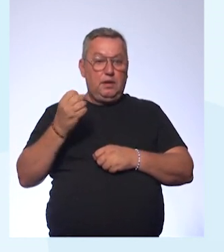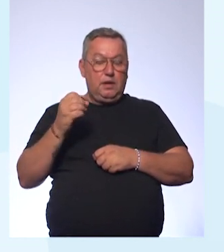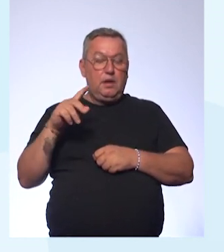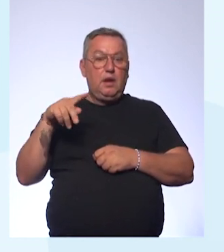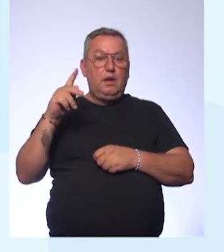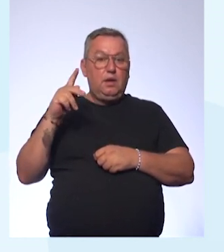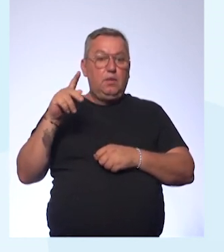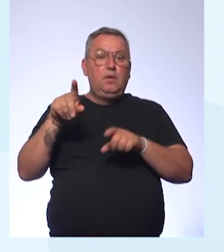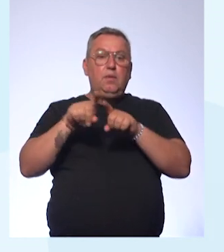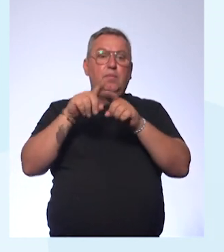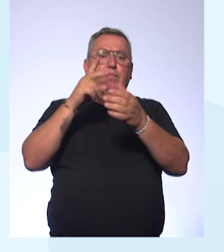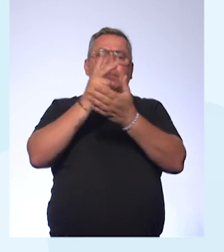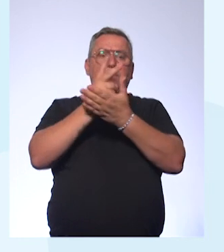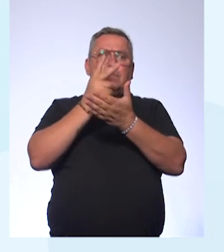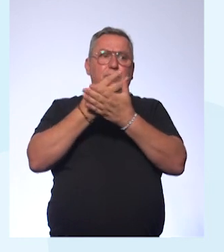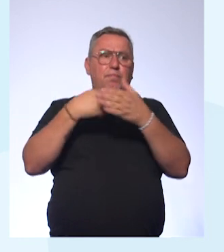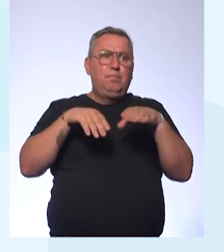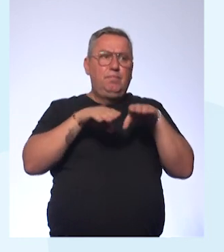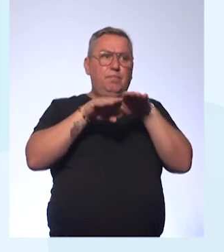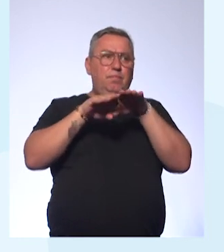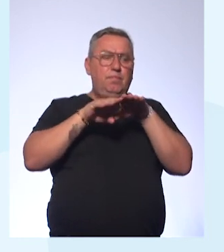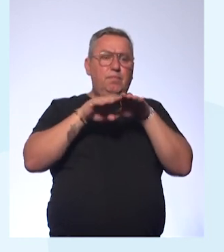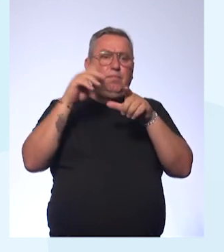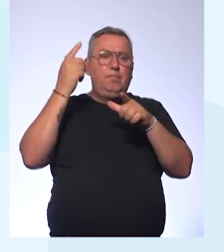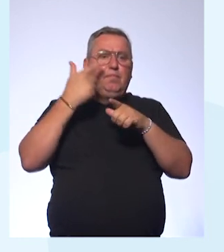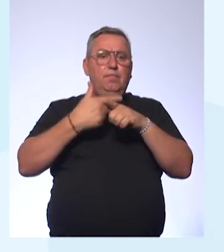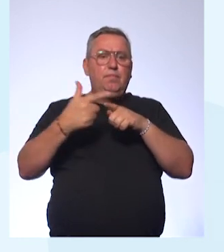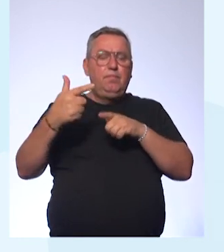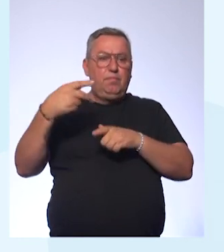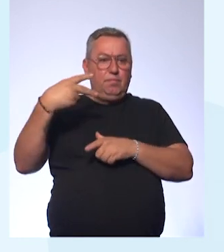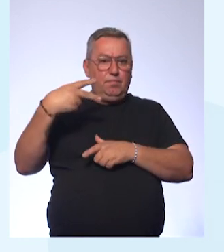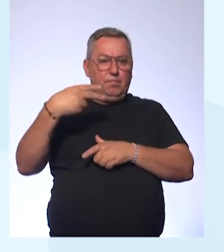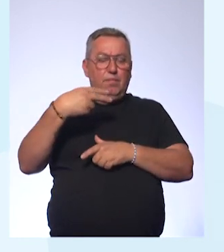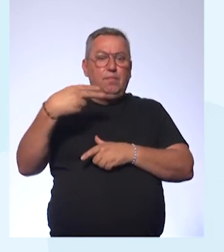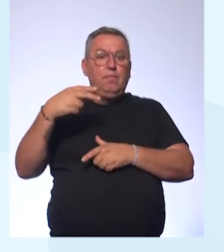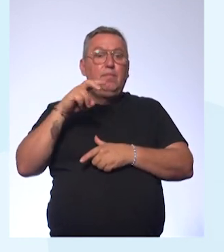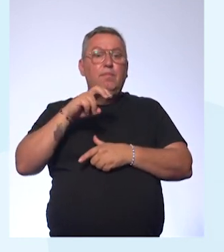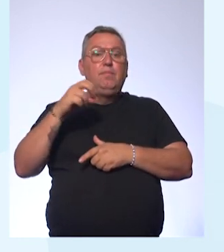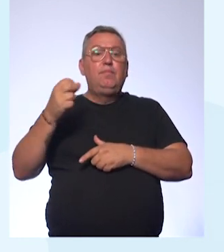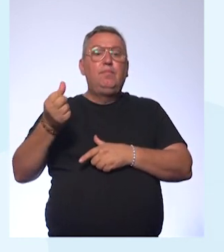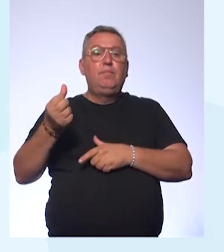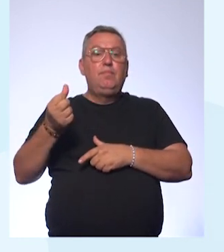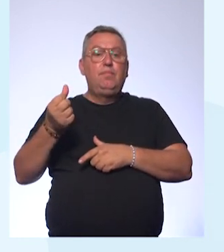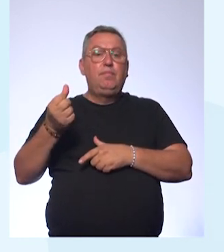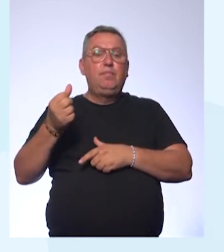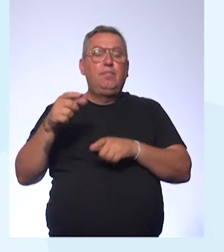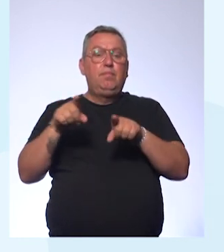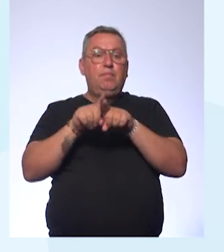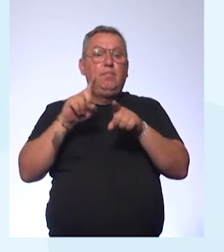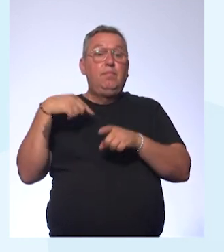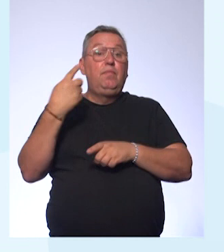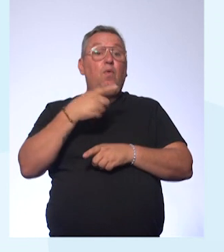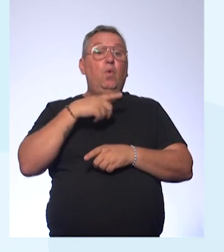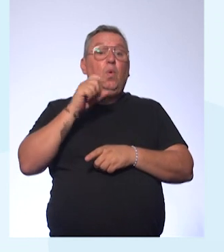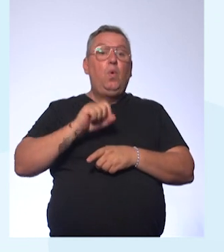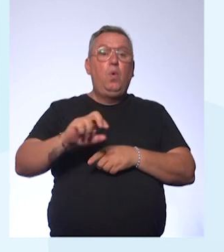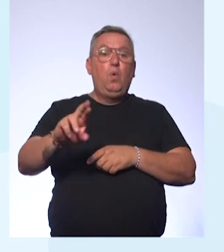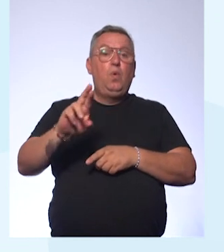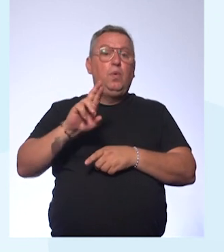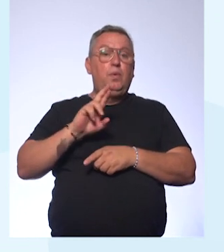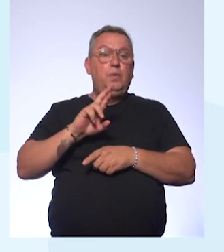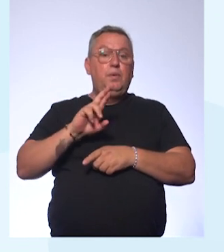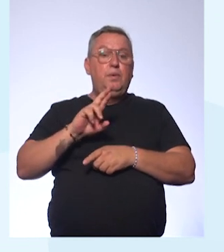certo? Na mesma proporção, dividindo aqui por 2 igual a 56, e aí nós temos a